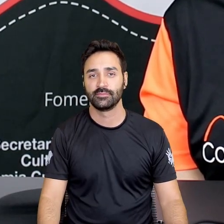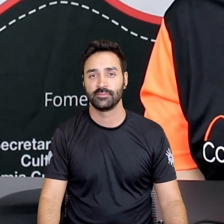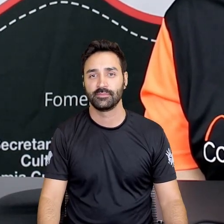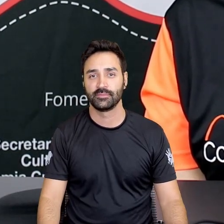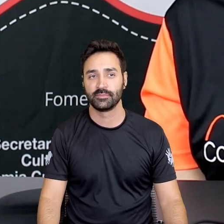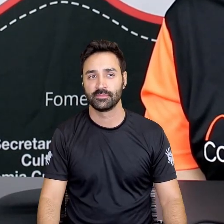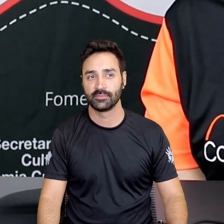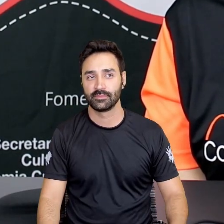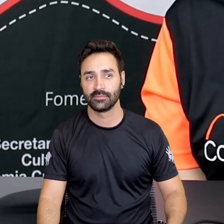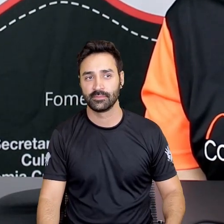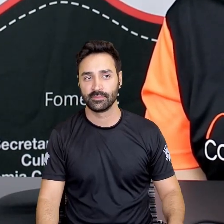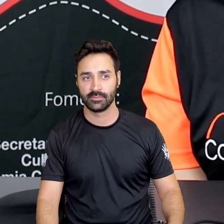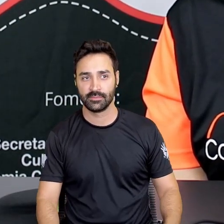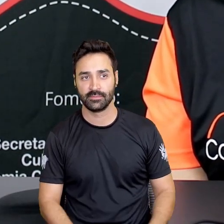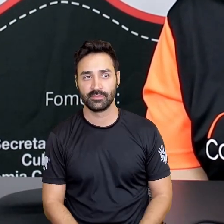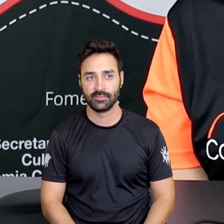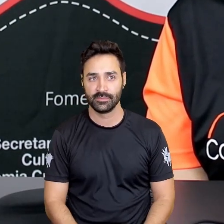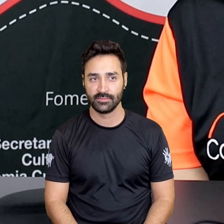Foi Bluetooth aqui.